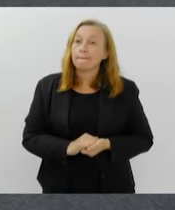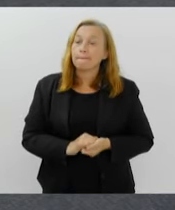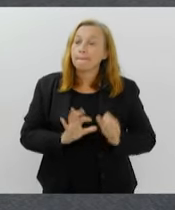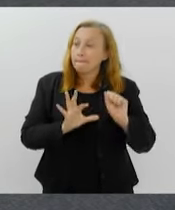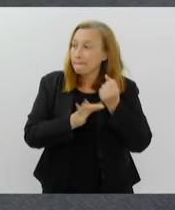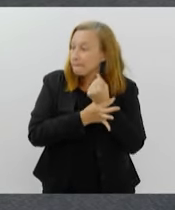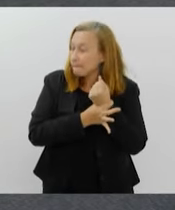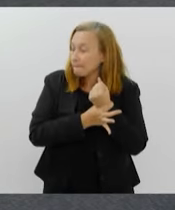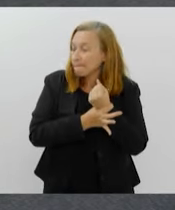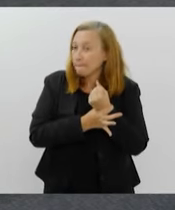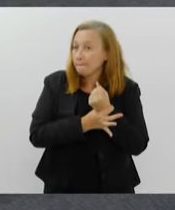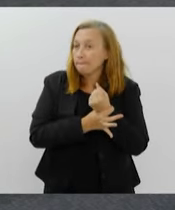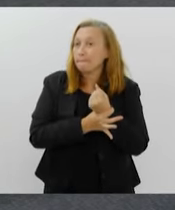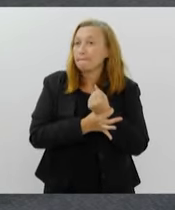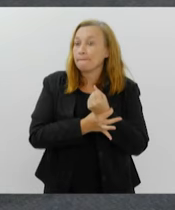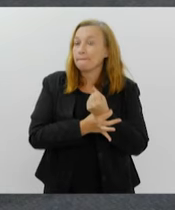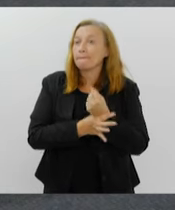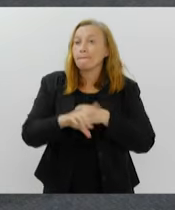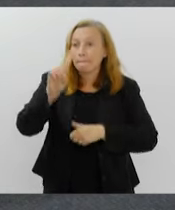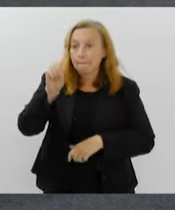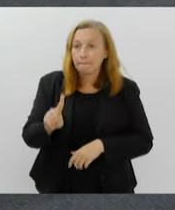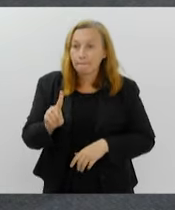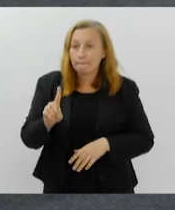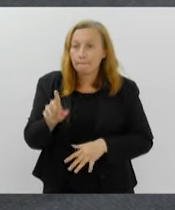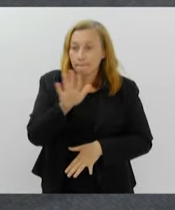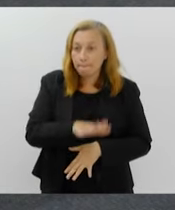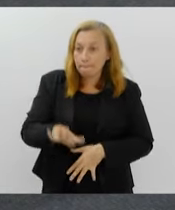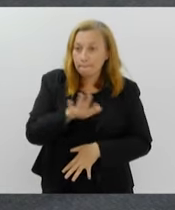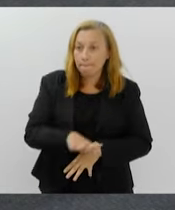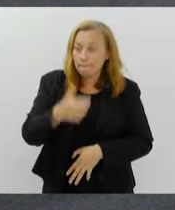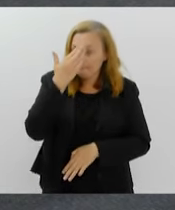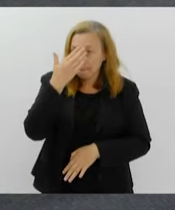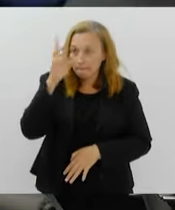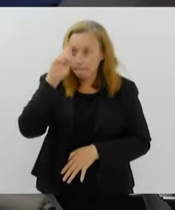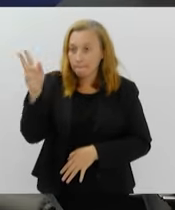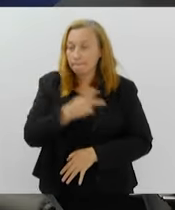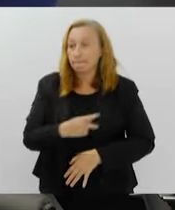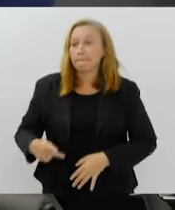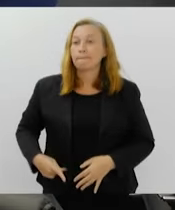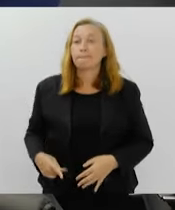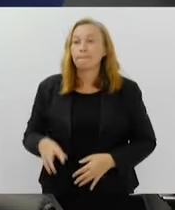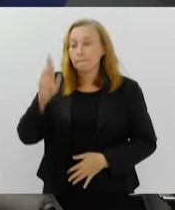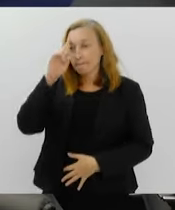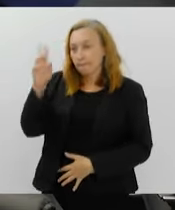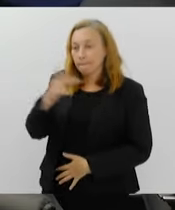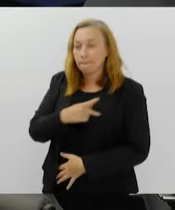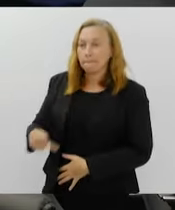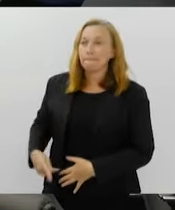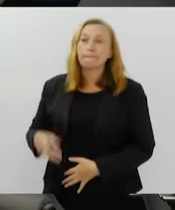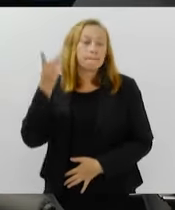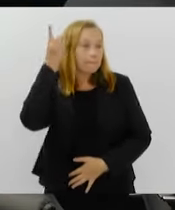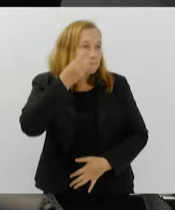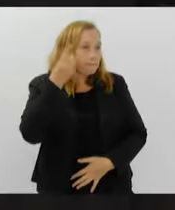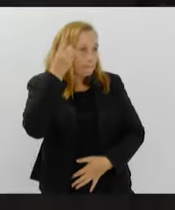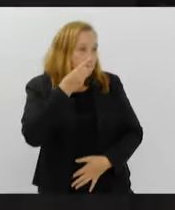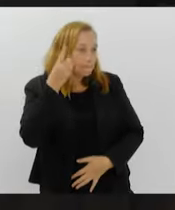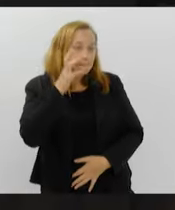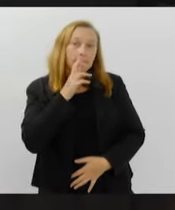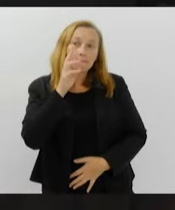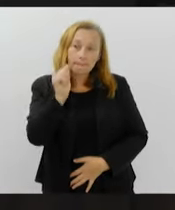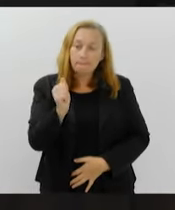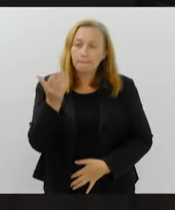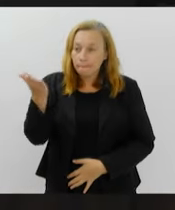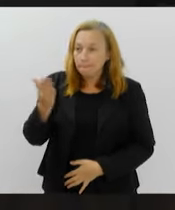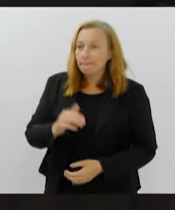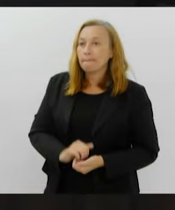garantir resguardar os direitos à infância Muito obrigado senhor presidente senhor presidente Obrigado Deputado viní cosolo Deputado am por